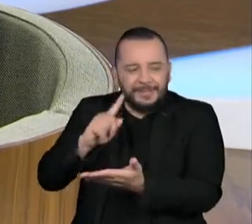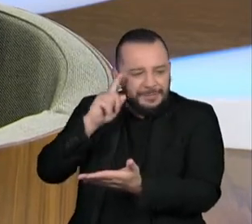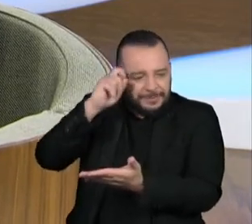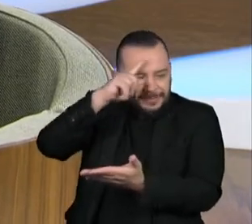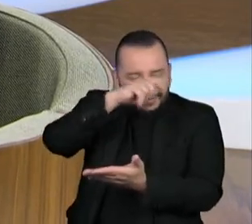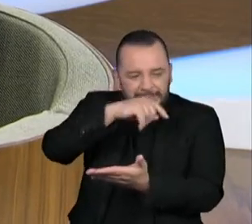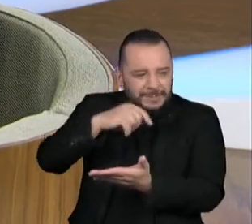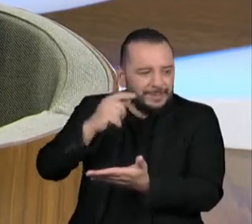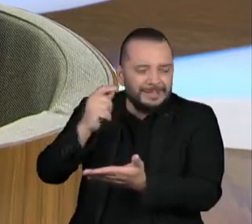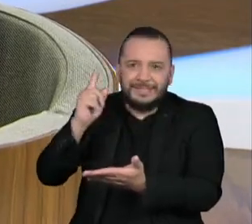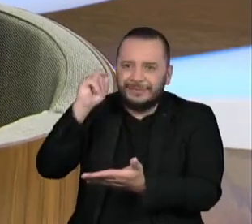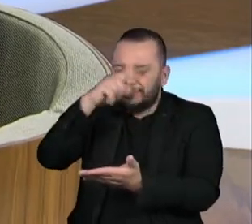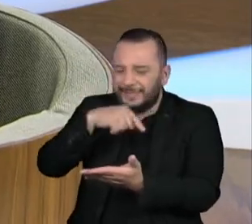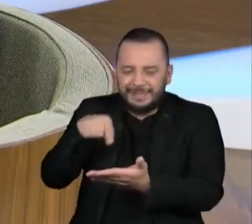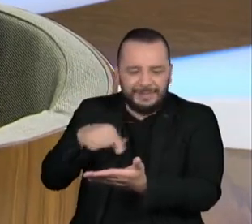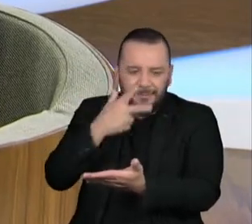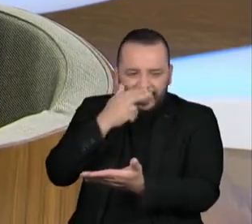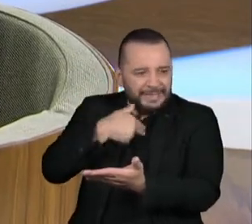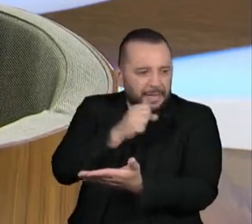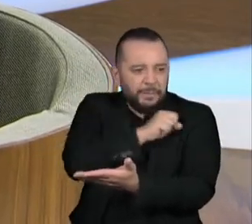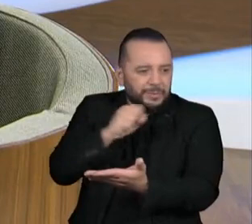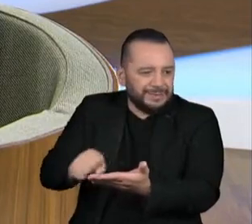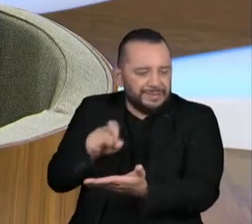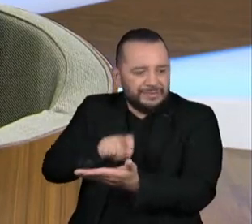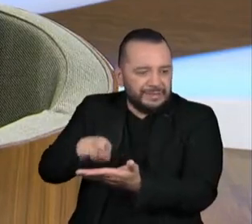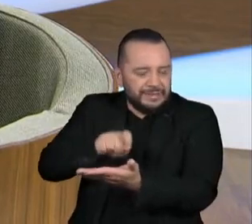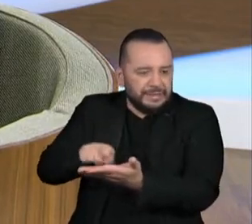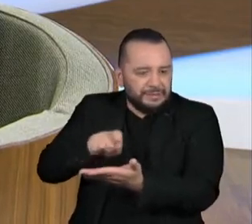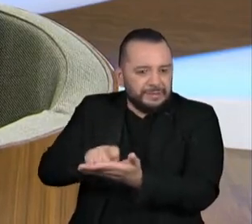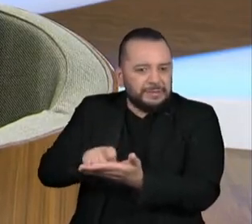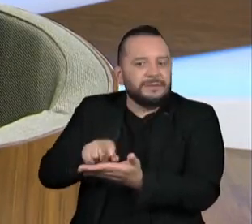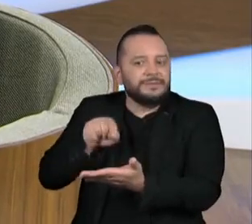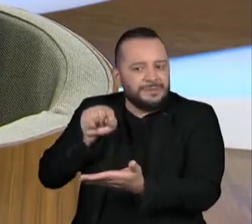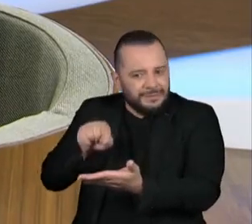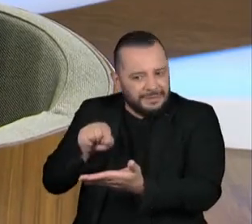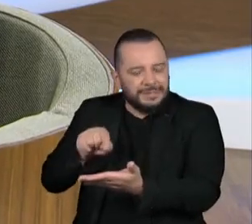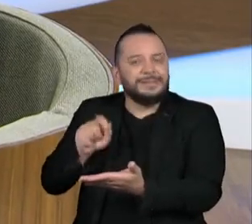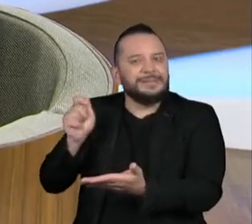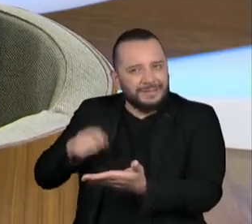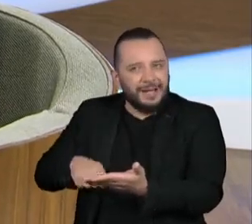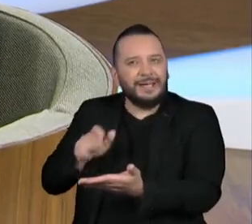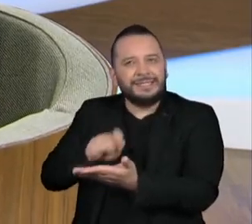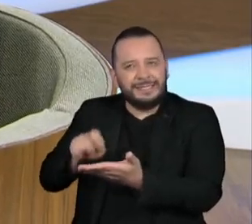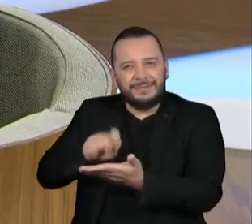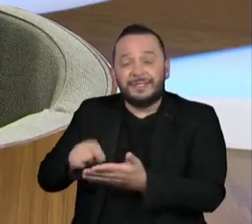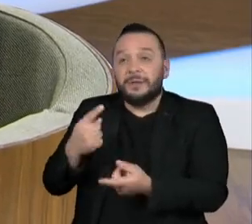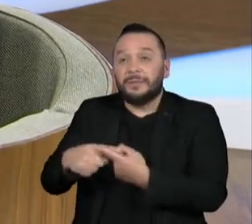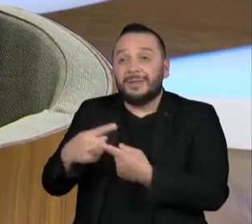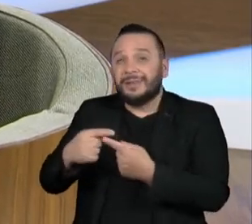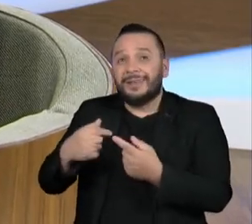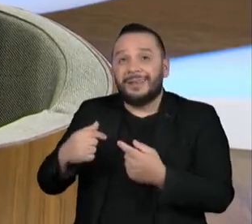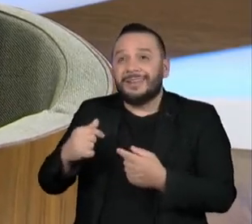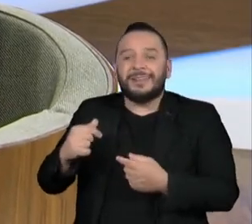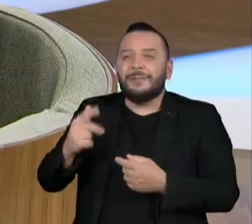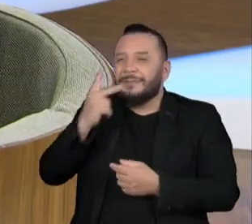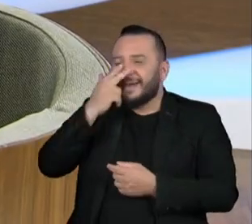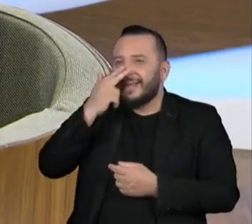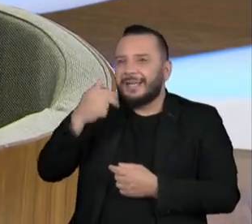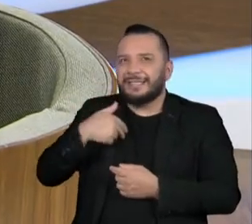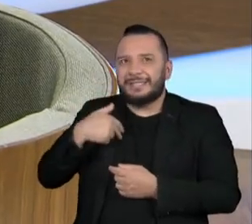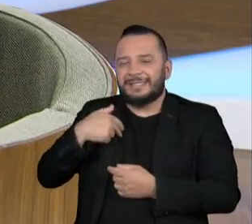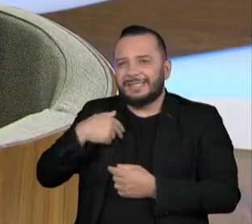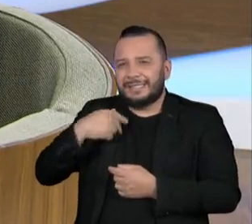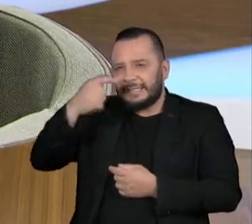que de início me parece impossível de conseguir escrever. Impossível porquê? Porque ele me desloca de tal maneira da pessoa que eu sou,